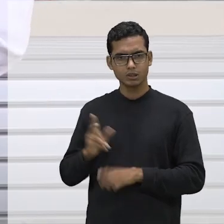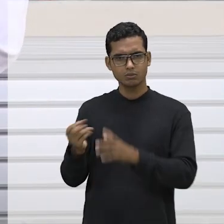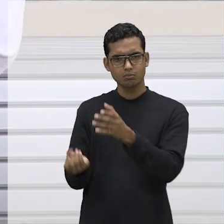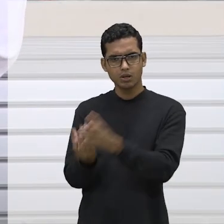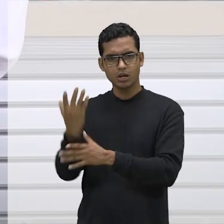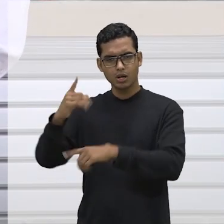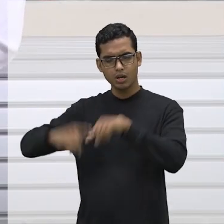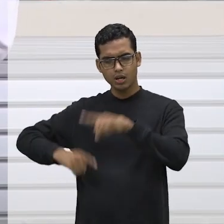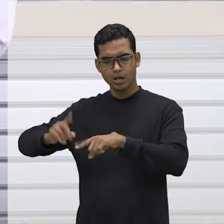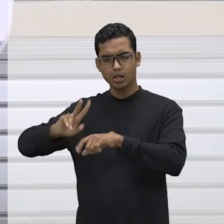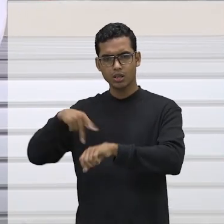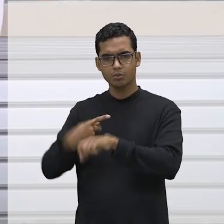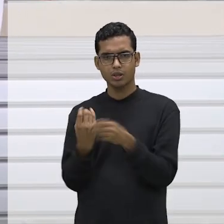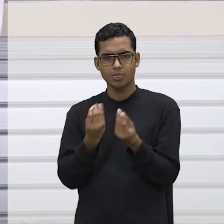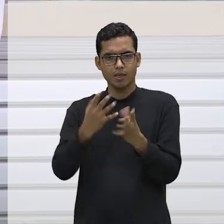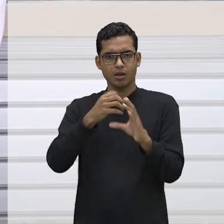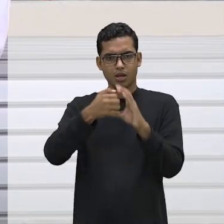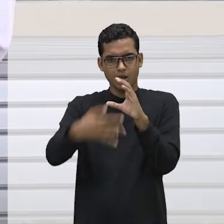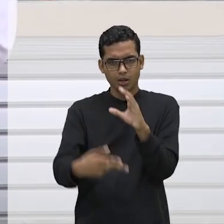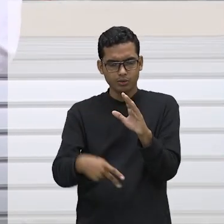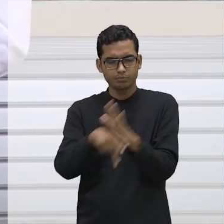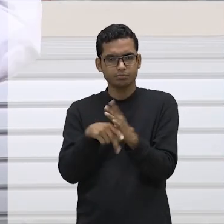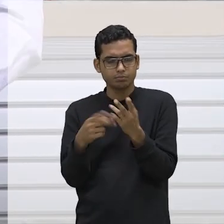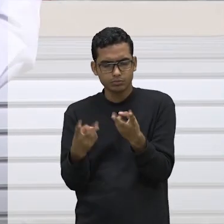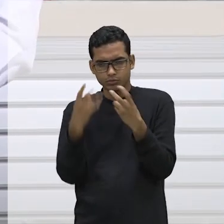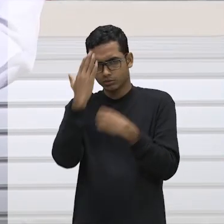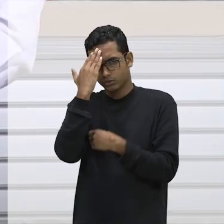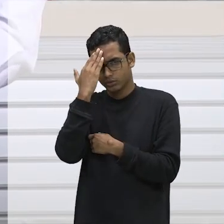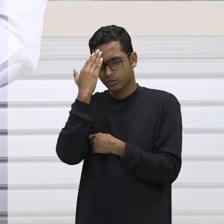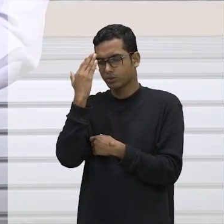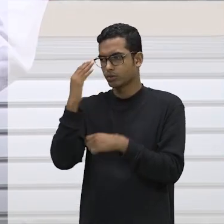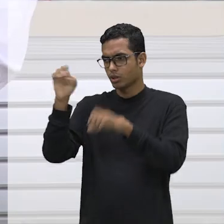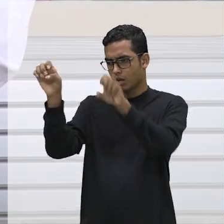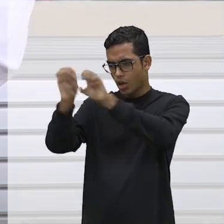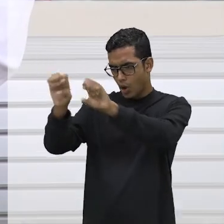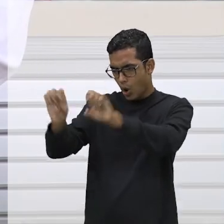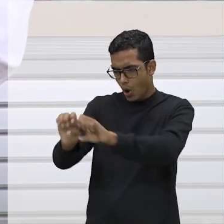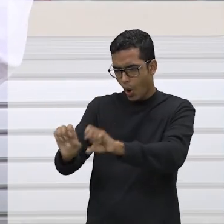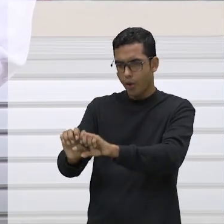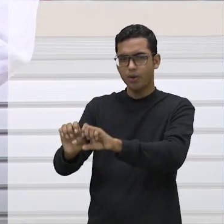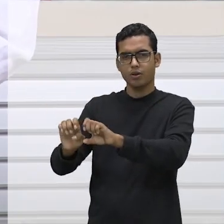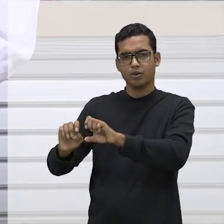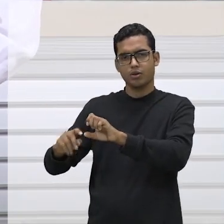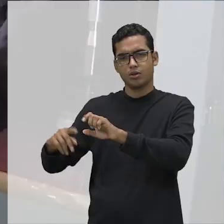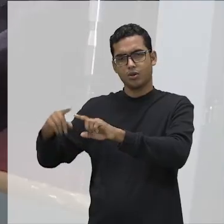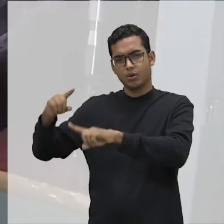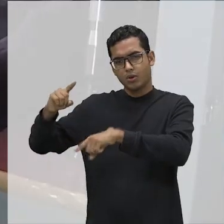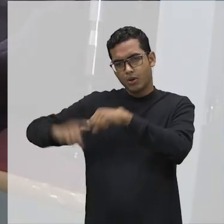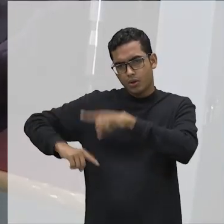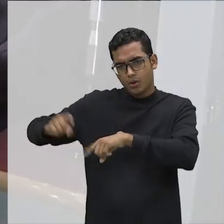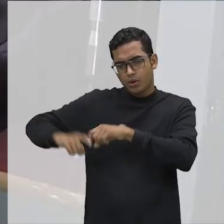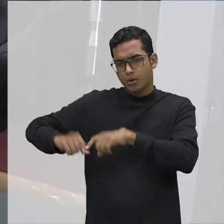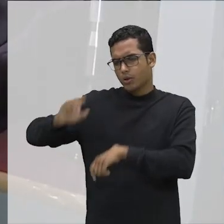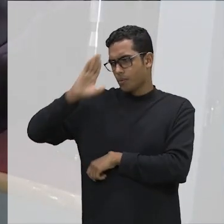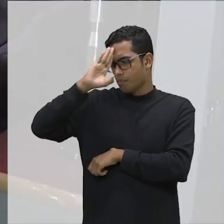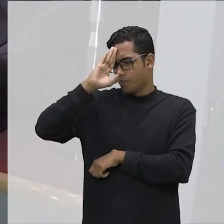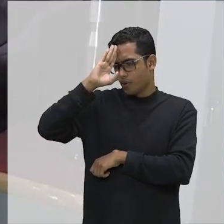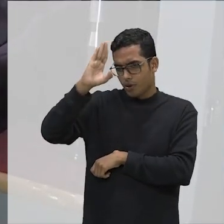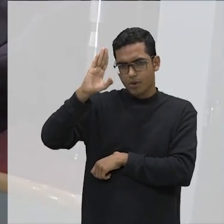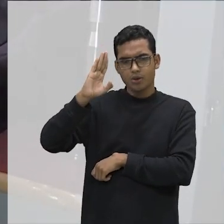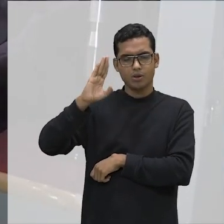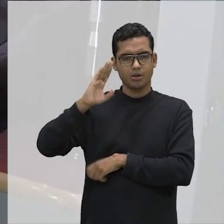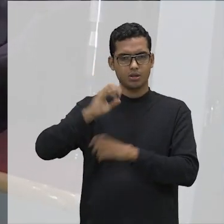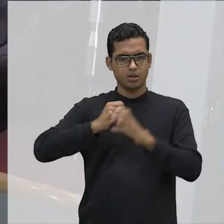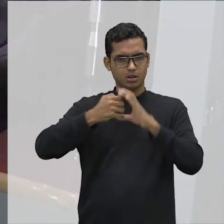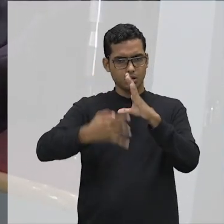chamadas caracterizações, que é para a gente vai verificar as características estruturais dos materiais e principalmente aqui as características elétricas,